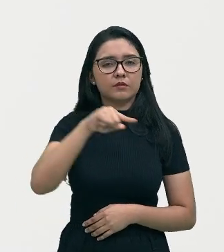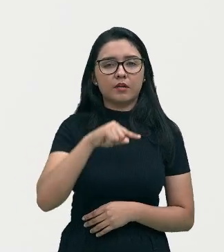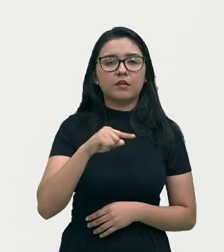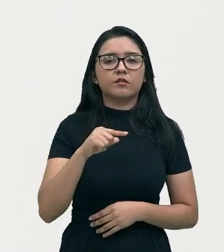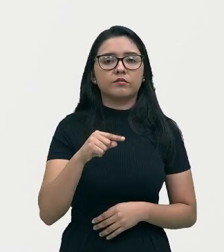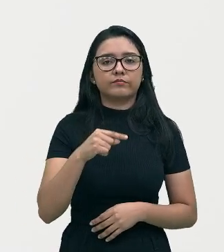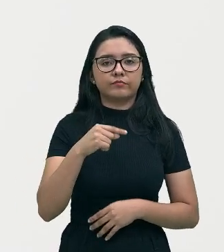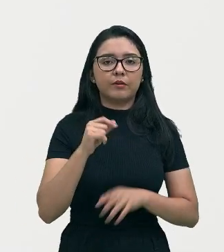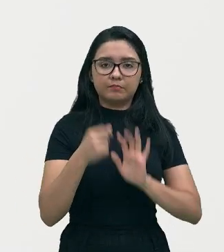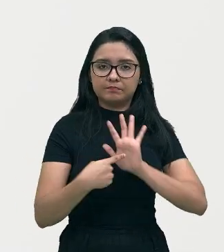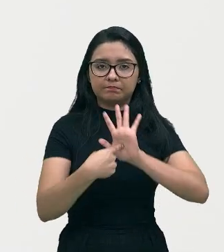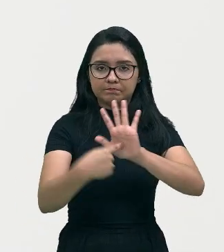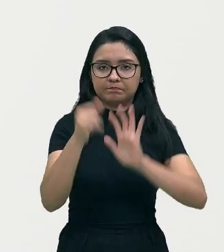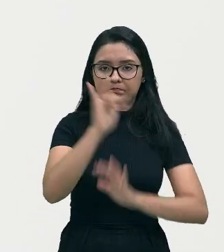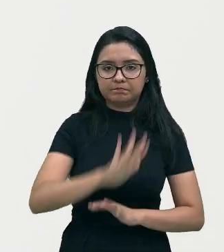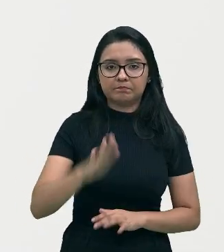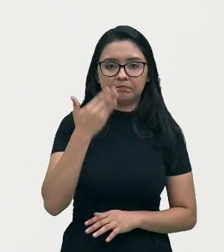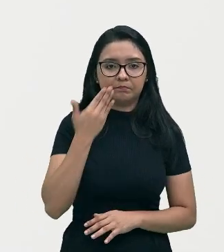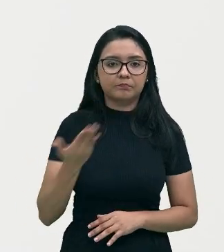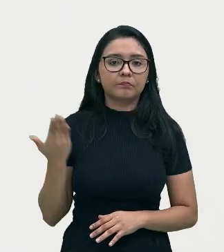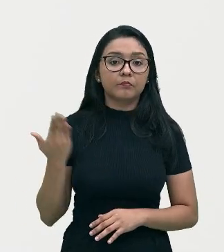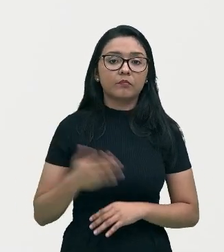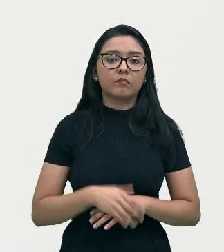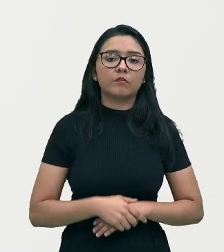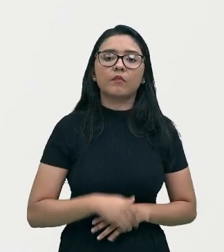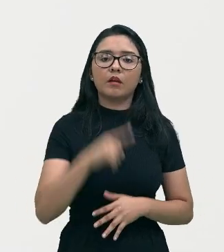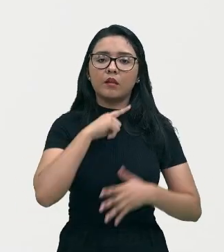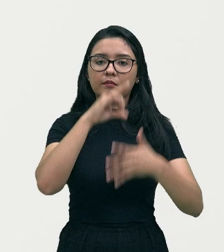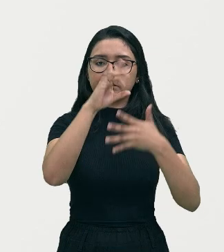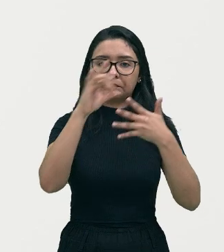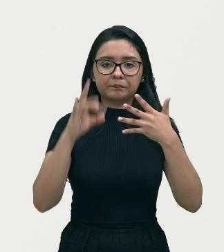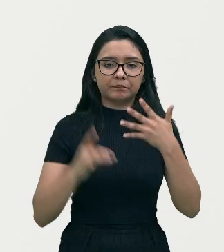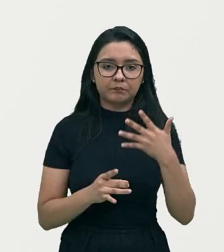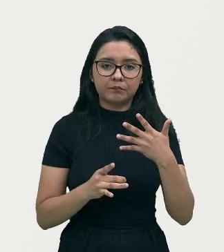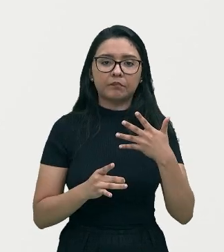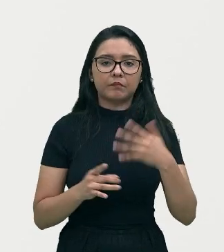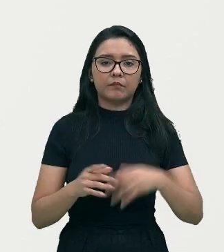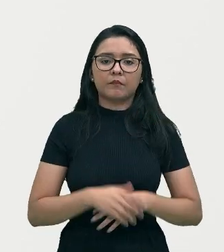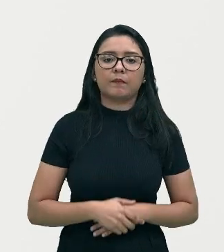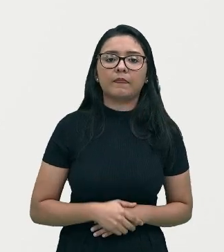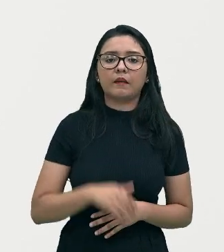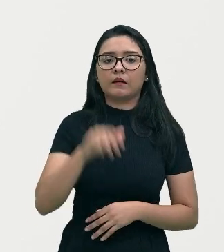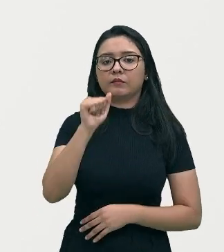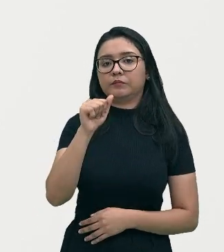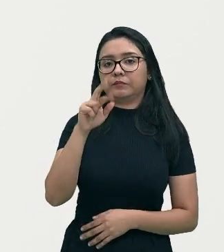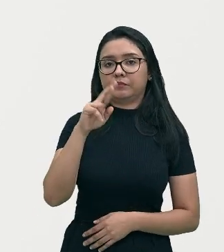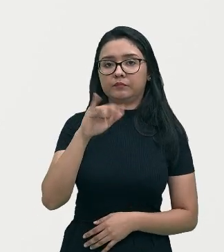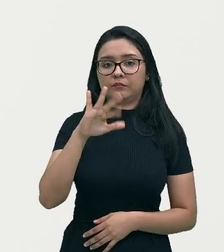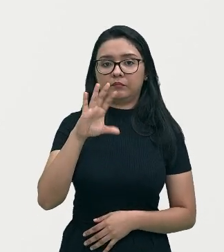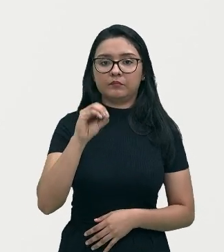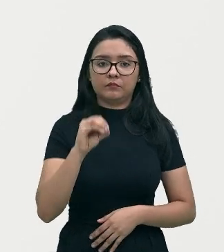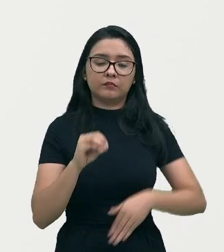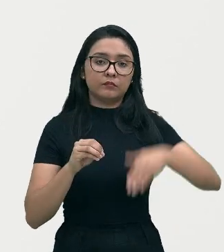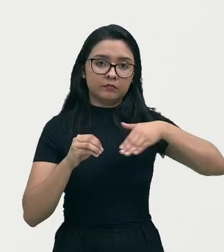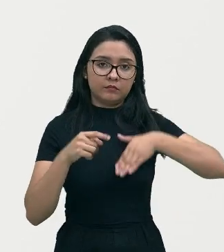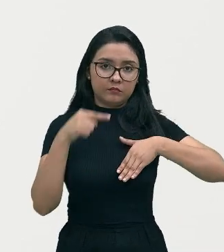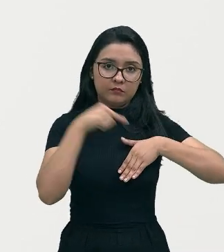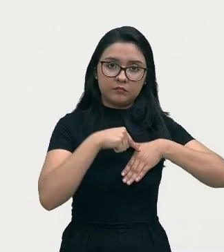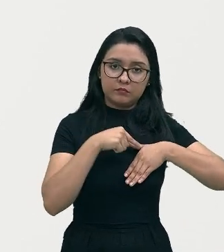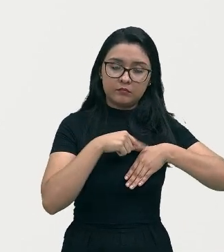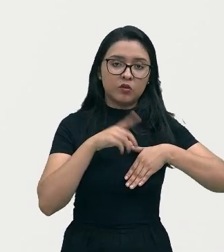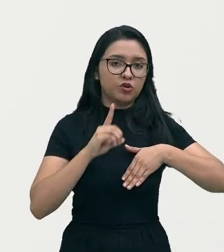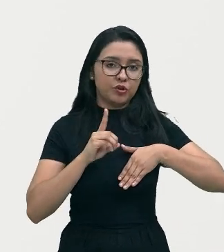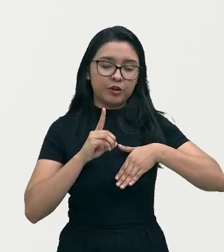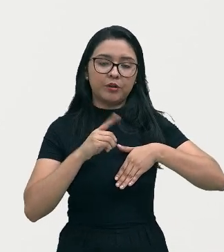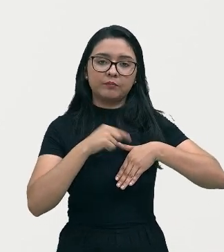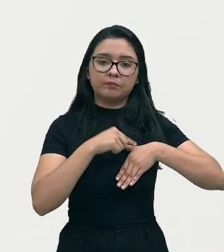né? Temos aqui o átrio direito, aqui o ventrículo direito, né?